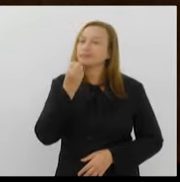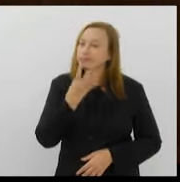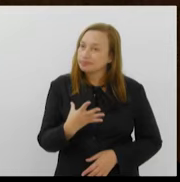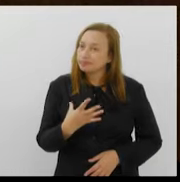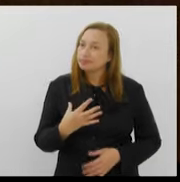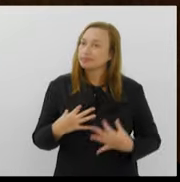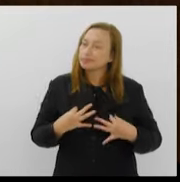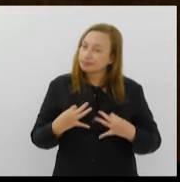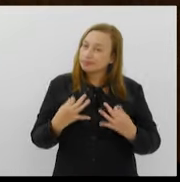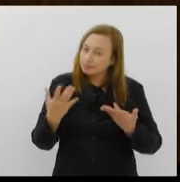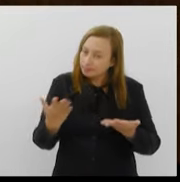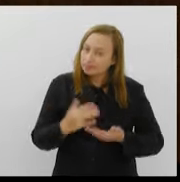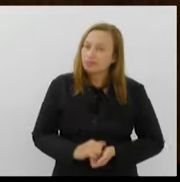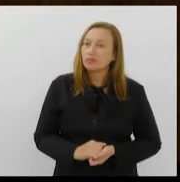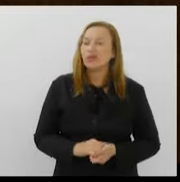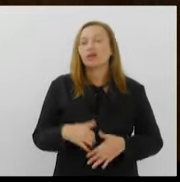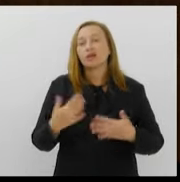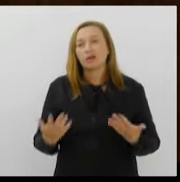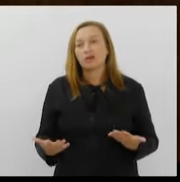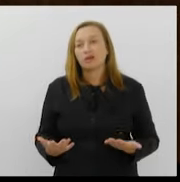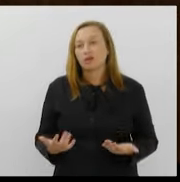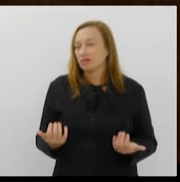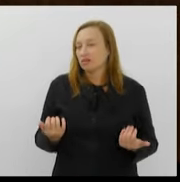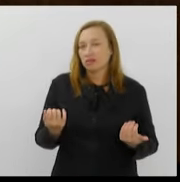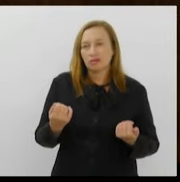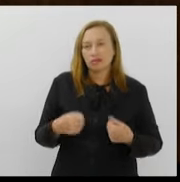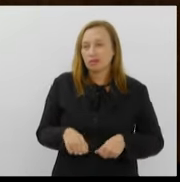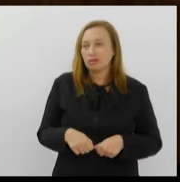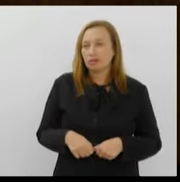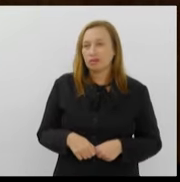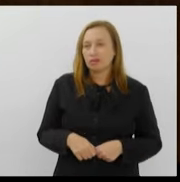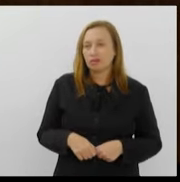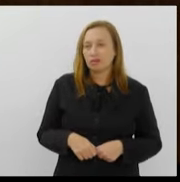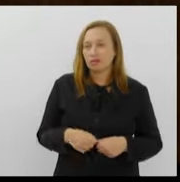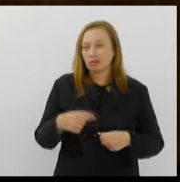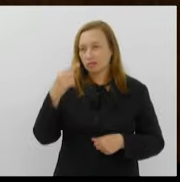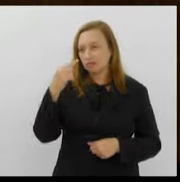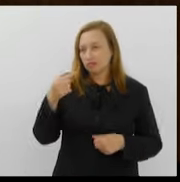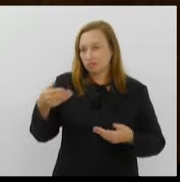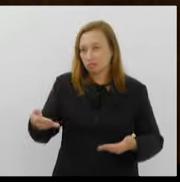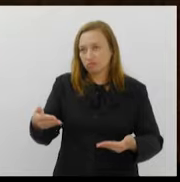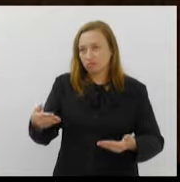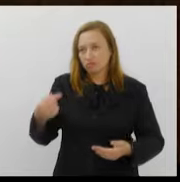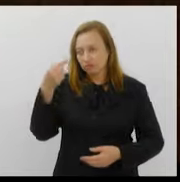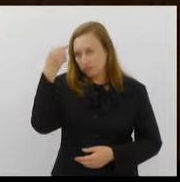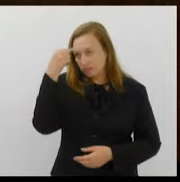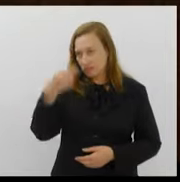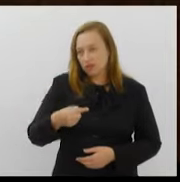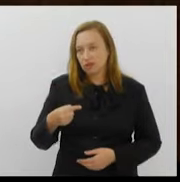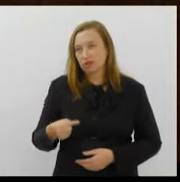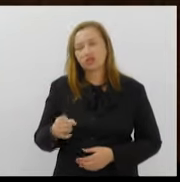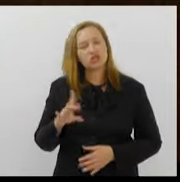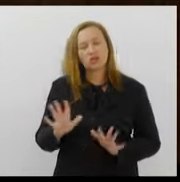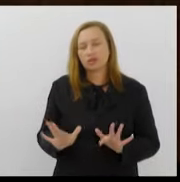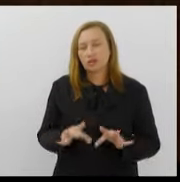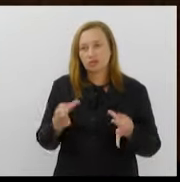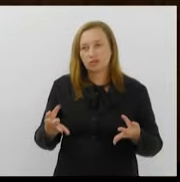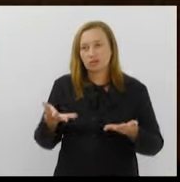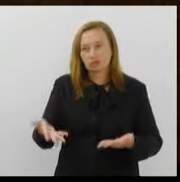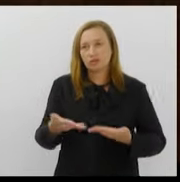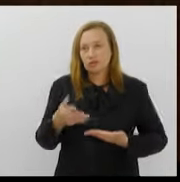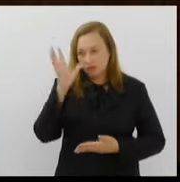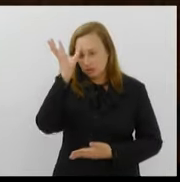dispõe a vir aqui. Portanto, não há necessidade nenhuma de uma convocação. Um simples convite, presidente, resolve o